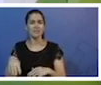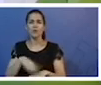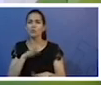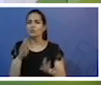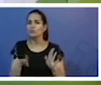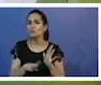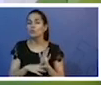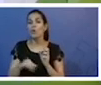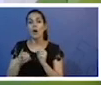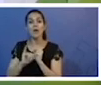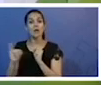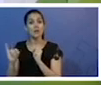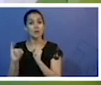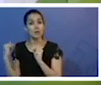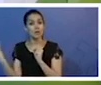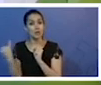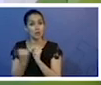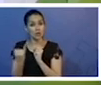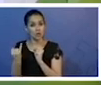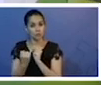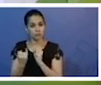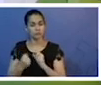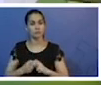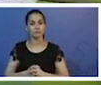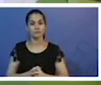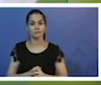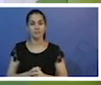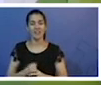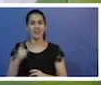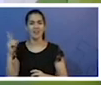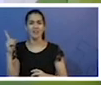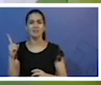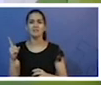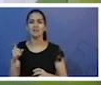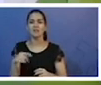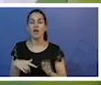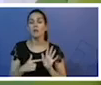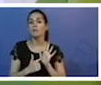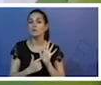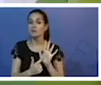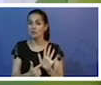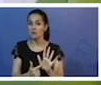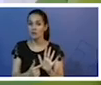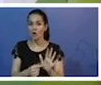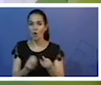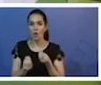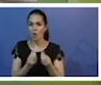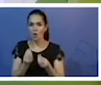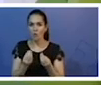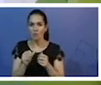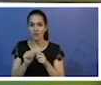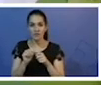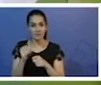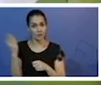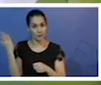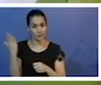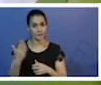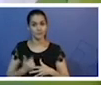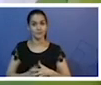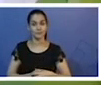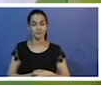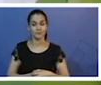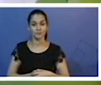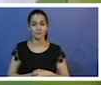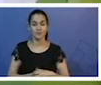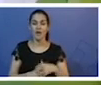íons H+ e OH-. Então, esse fenômeno ele é representado por essa equação aqui a seguir. Então,